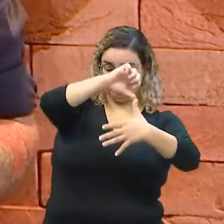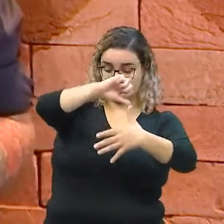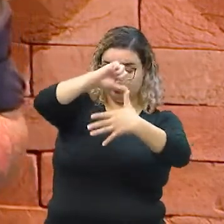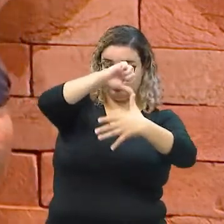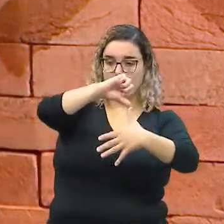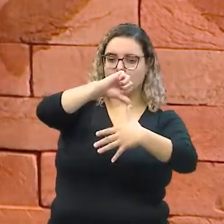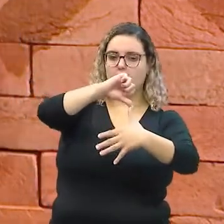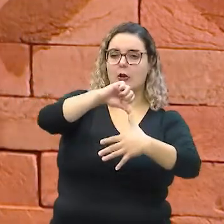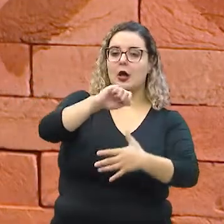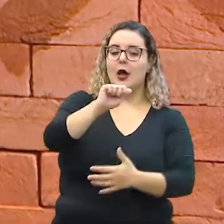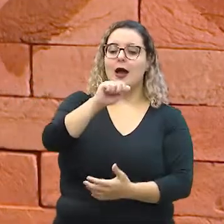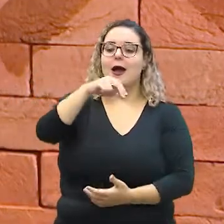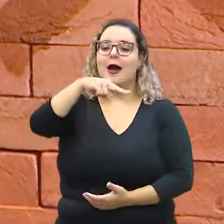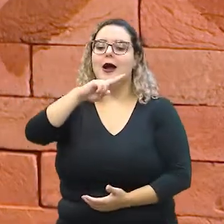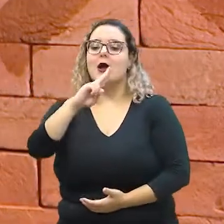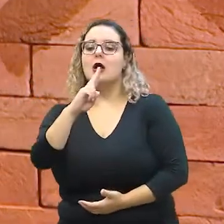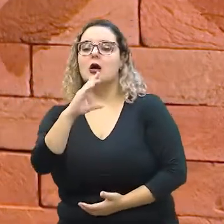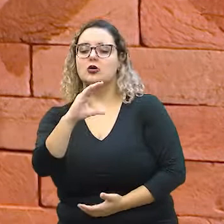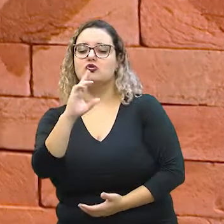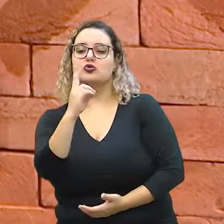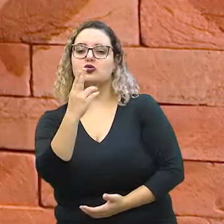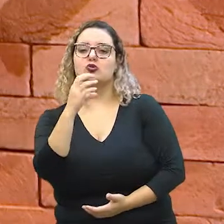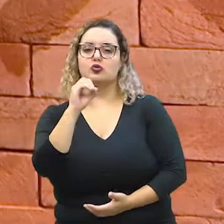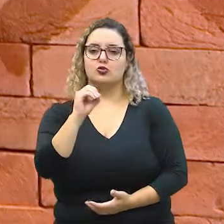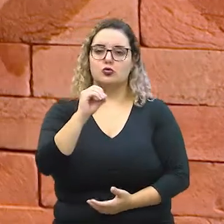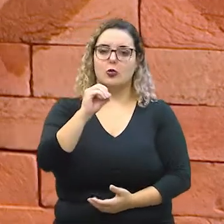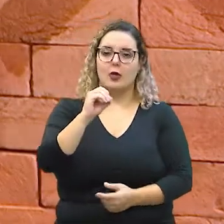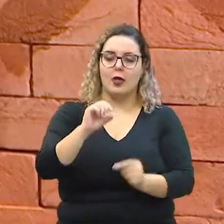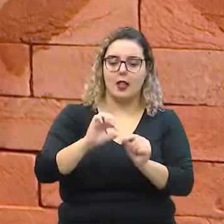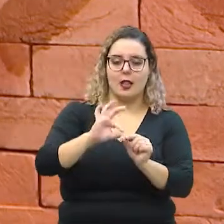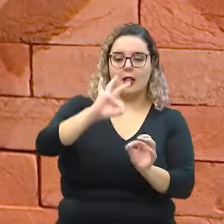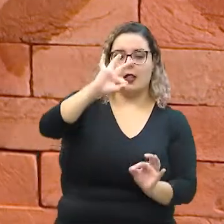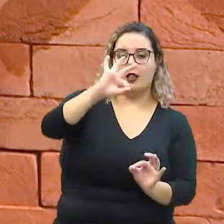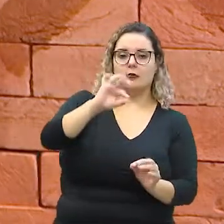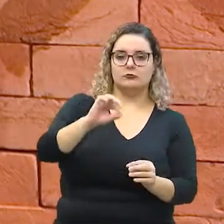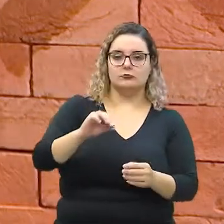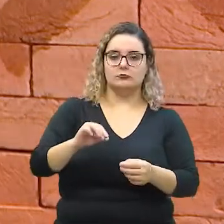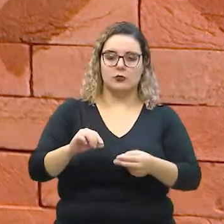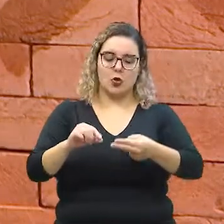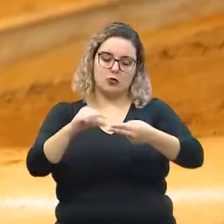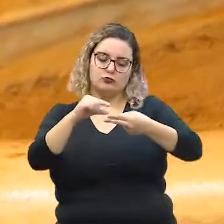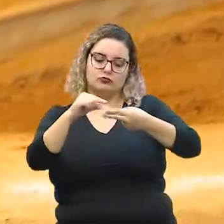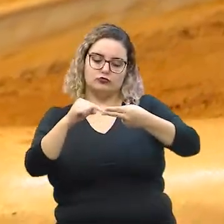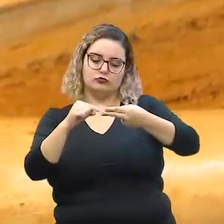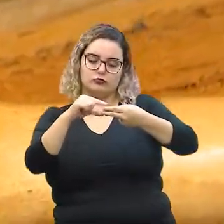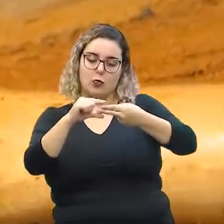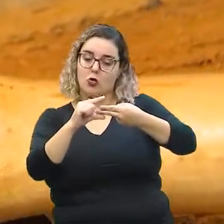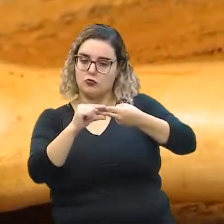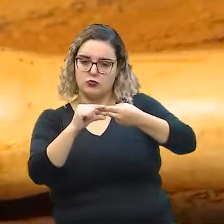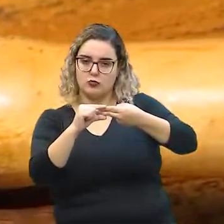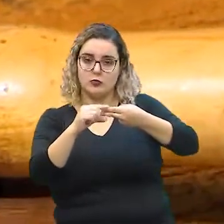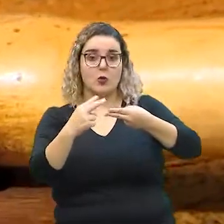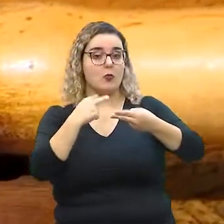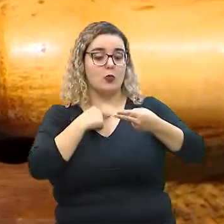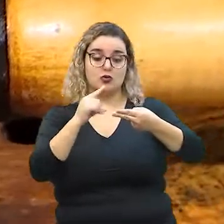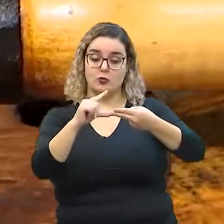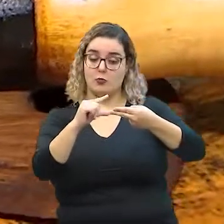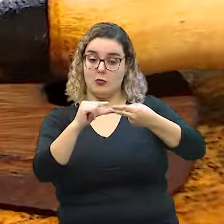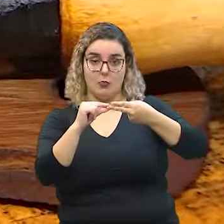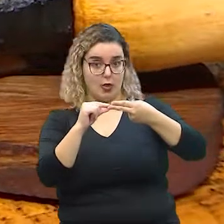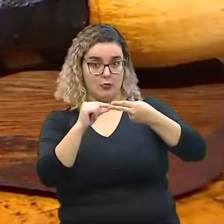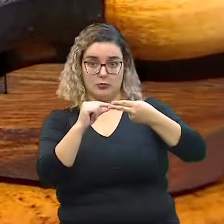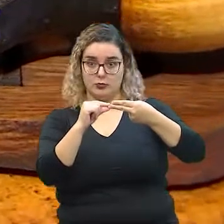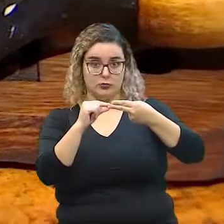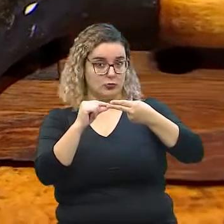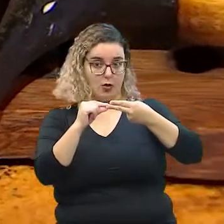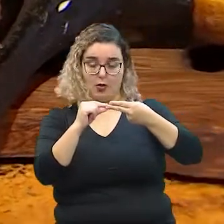largo, então ele tem pelo menos 2 dedos, né? 4 centímetros, assim, ele não pode ter menos que isso, porque aí ele já vira um